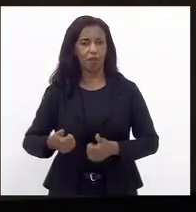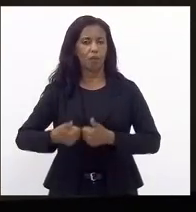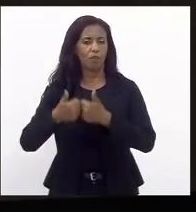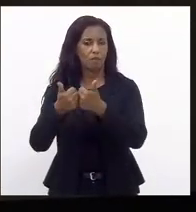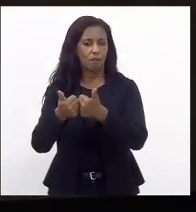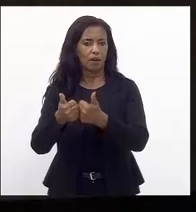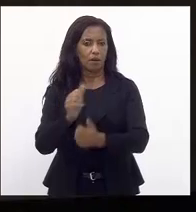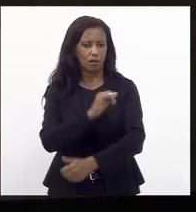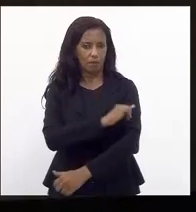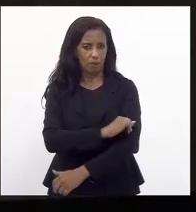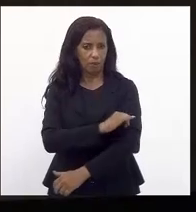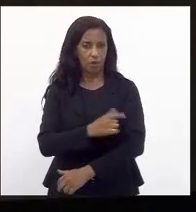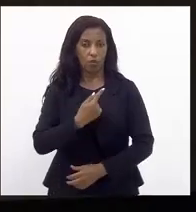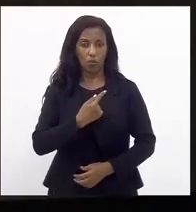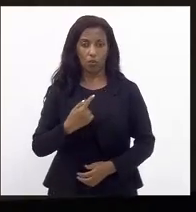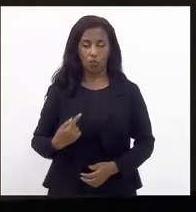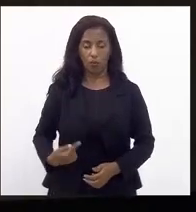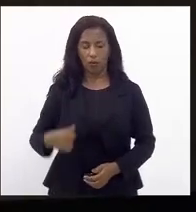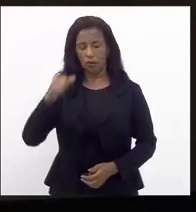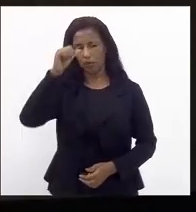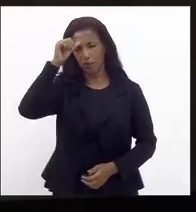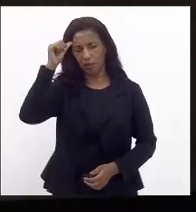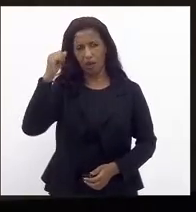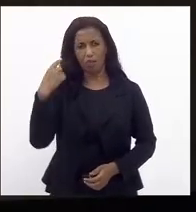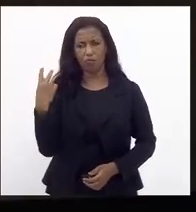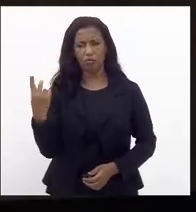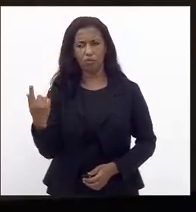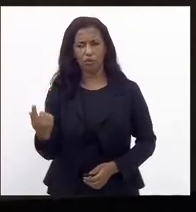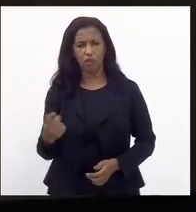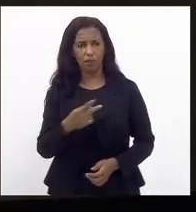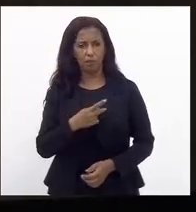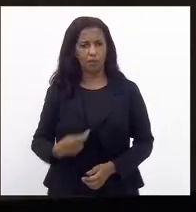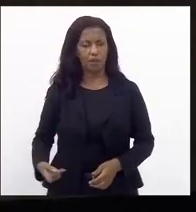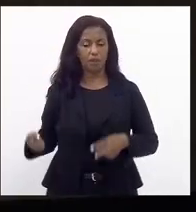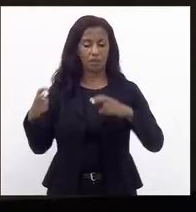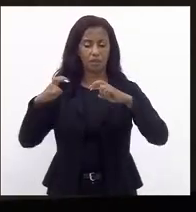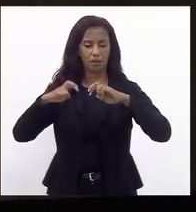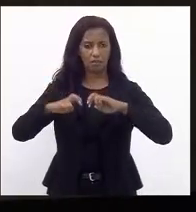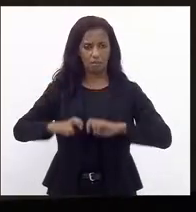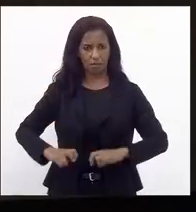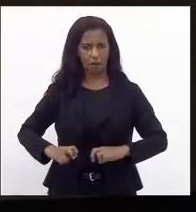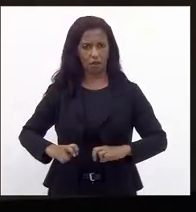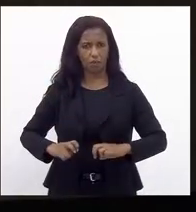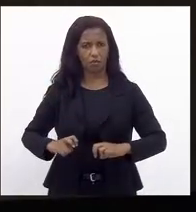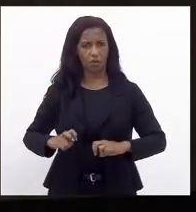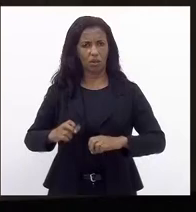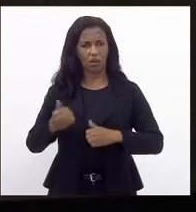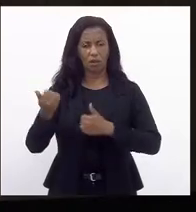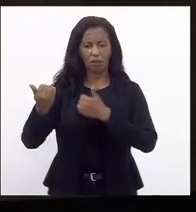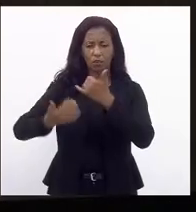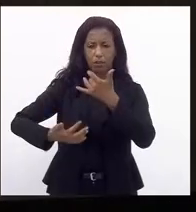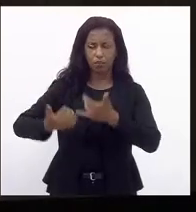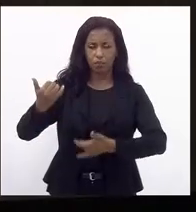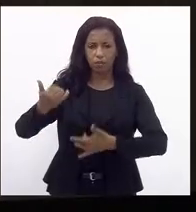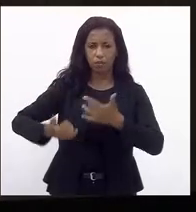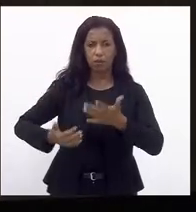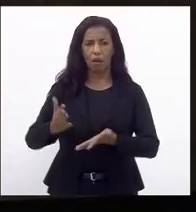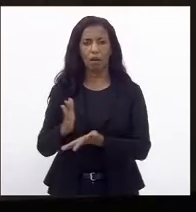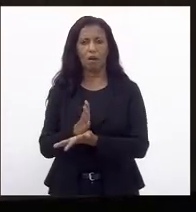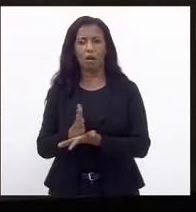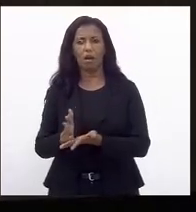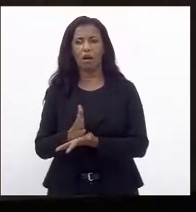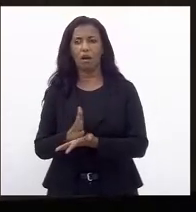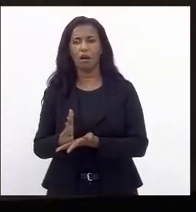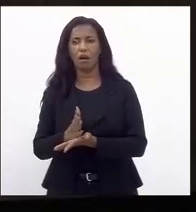pelo Rio de Janeiro Fernando Cláudio Cássio vossa excelência' sentaram E acomodaram desde o início do processo alguns